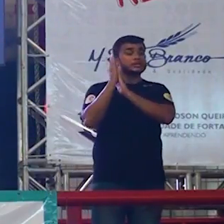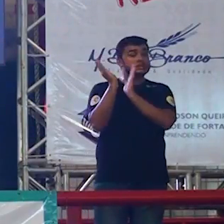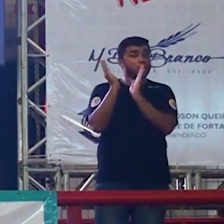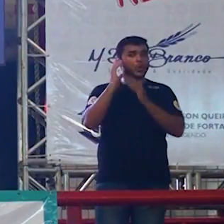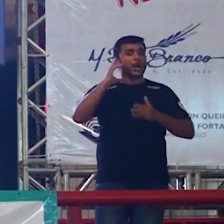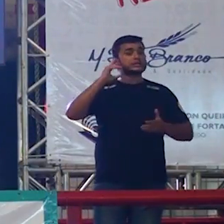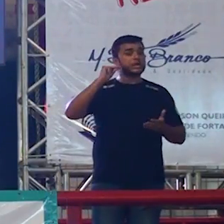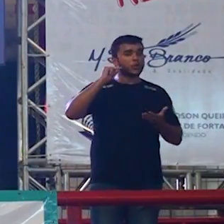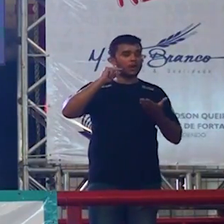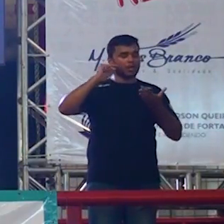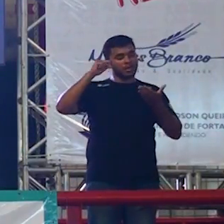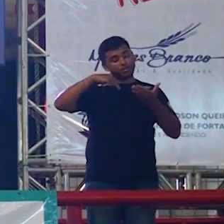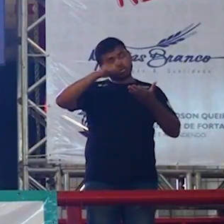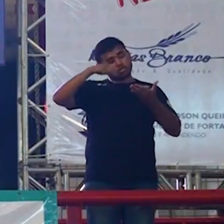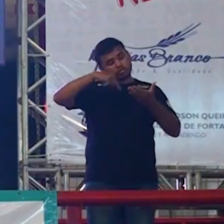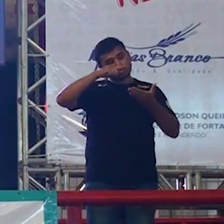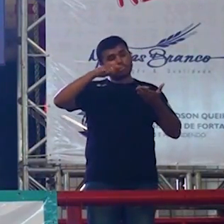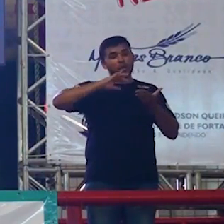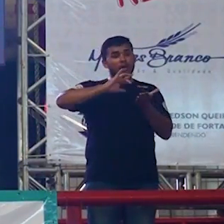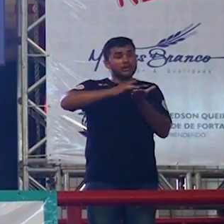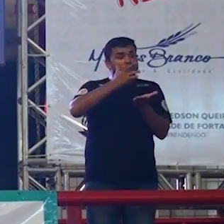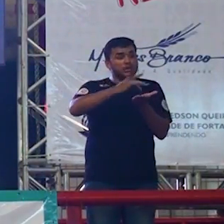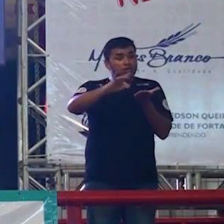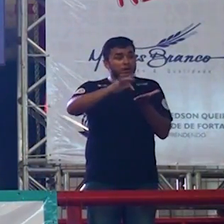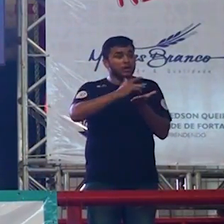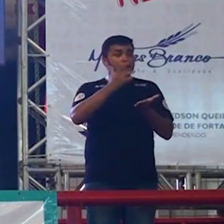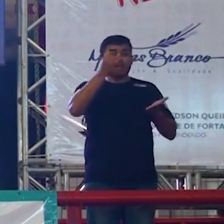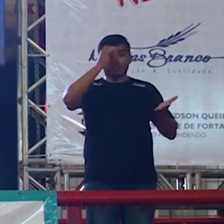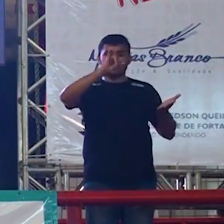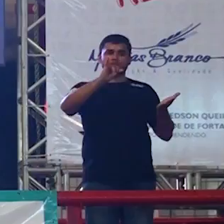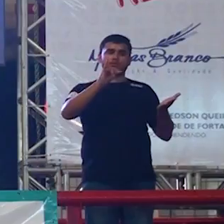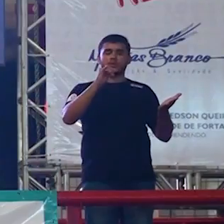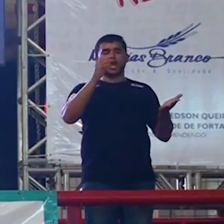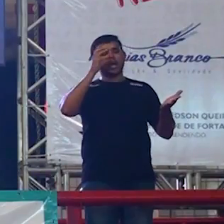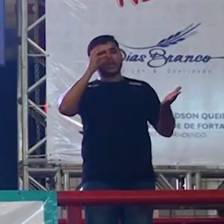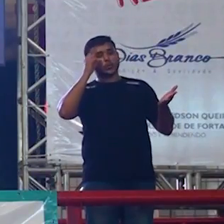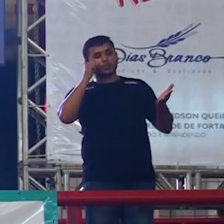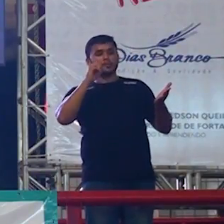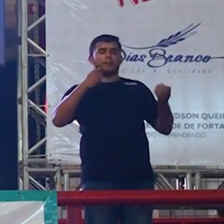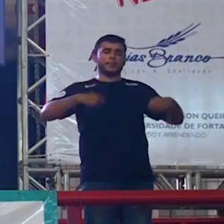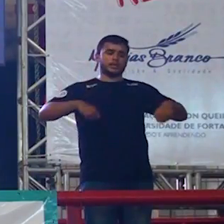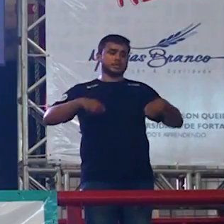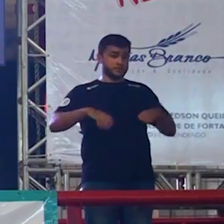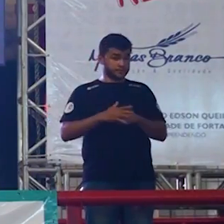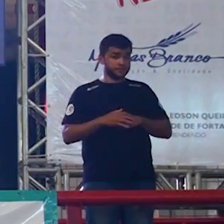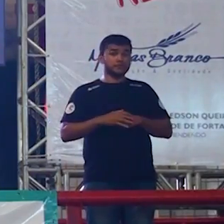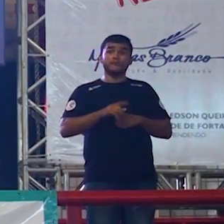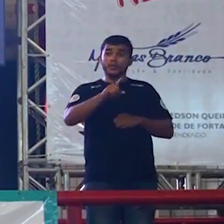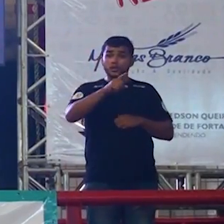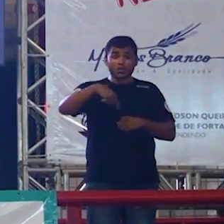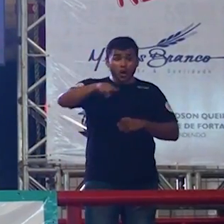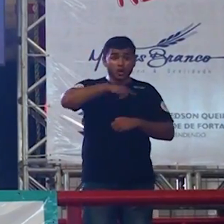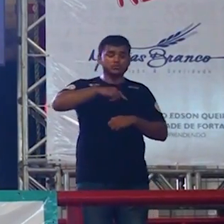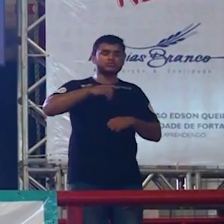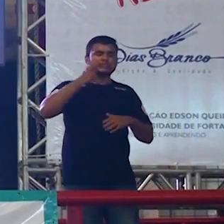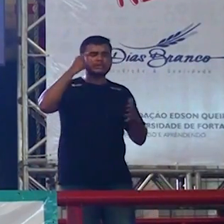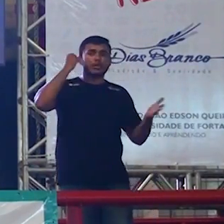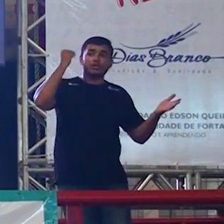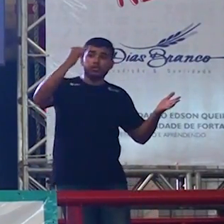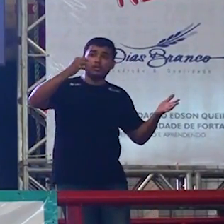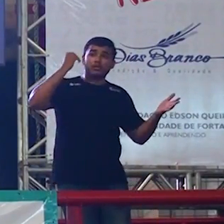já falei, até altas horas da noite, e com isso as nossas horas de sono, e consequentemente o nosso